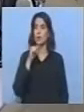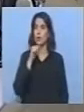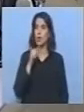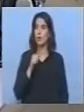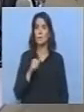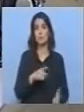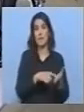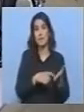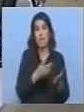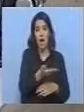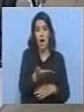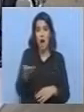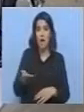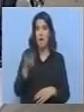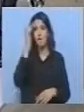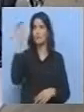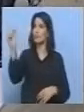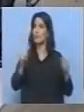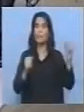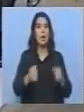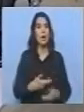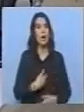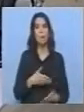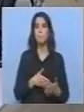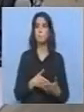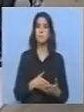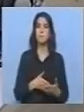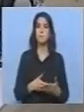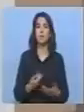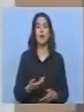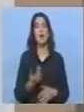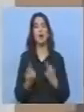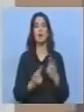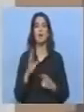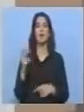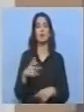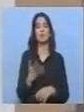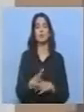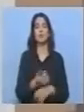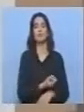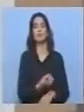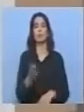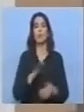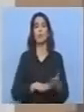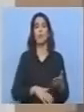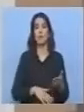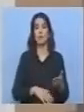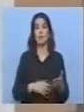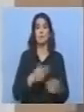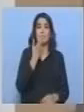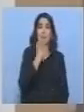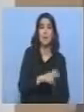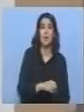é para as necessidades existentes. Para as necessidades existentes, claro. Muitas vezes o que acontece é que nós temos um conjunto de colegas que se